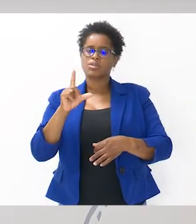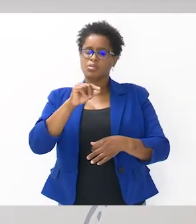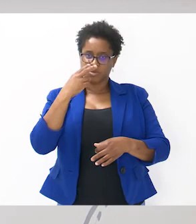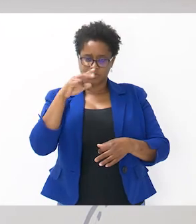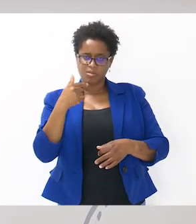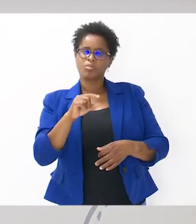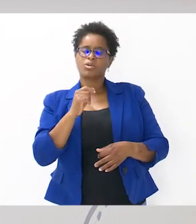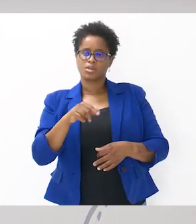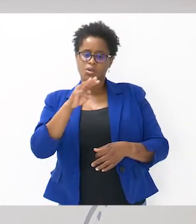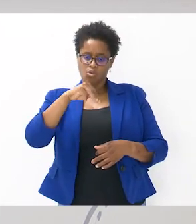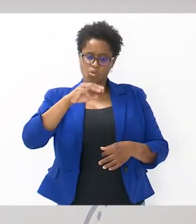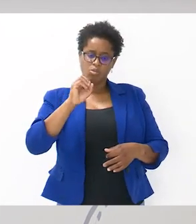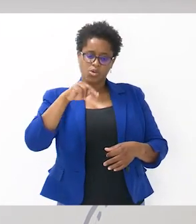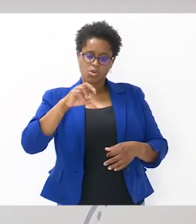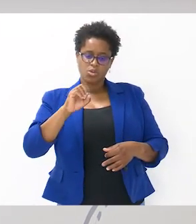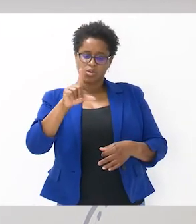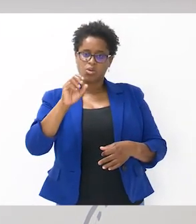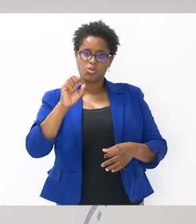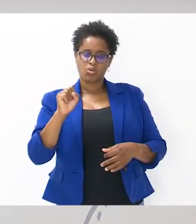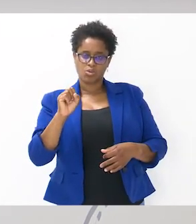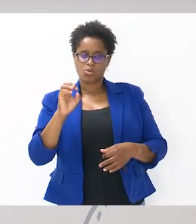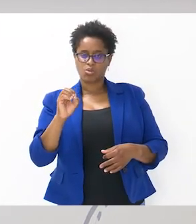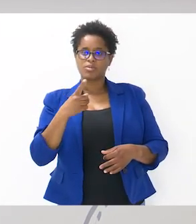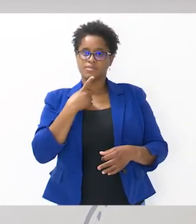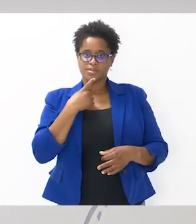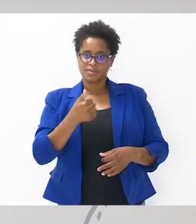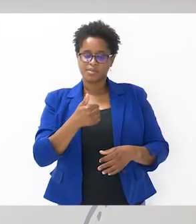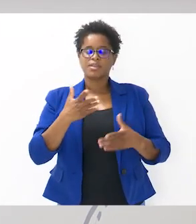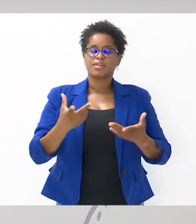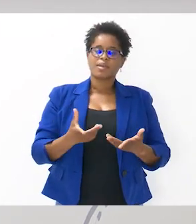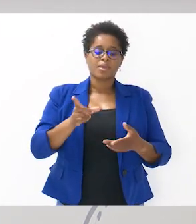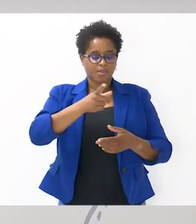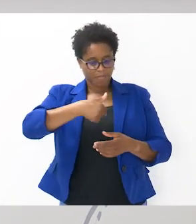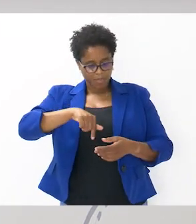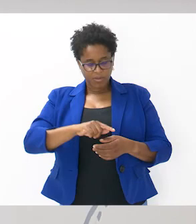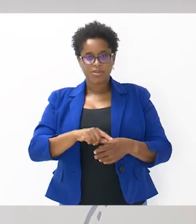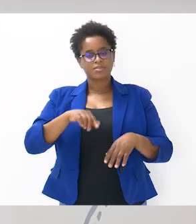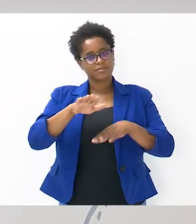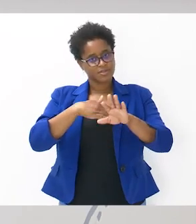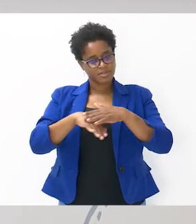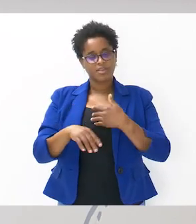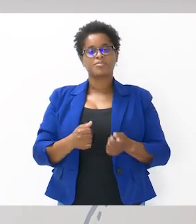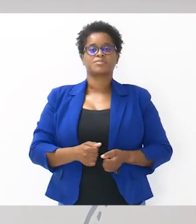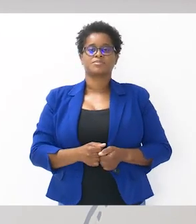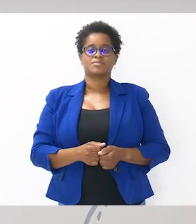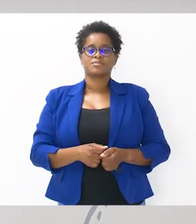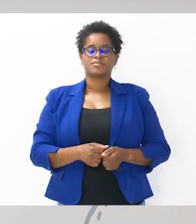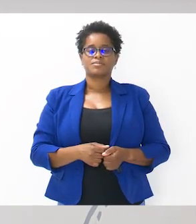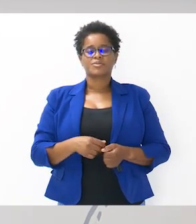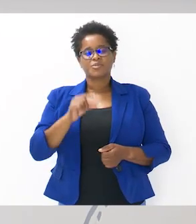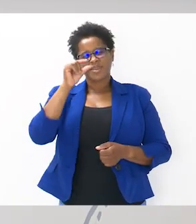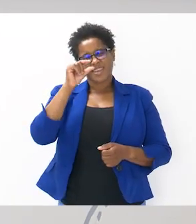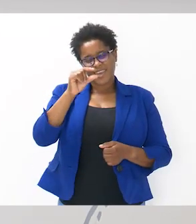um monólogo, certo? E nós representamos o